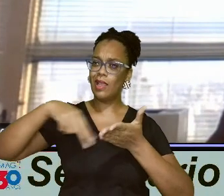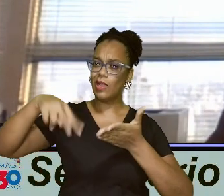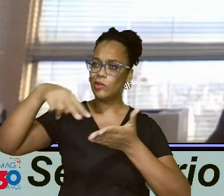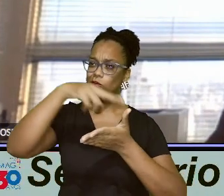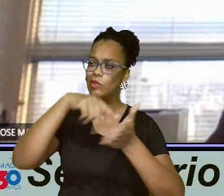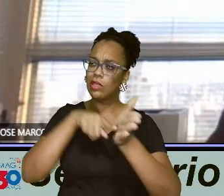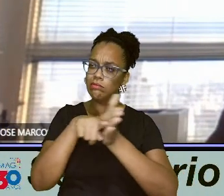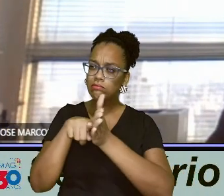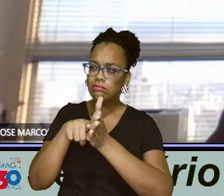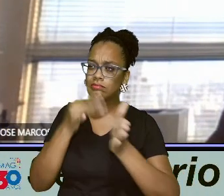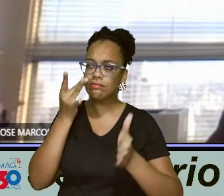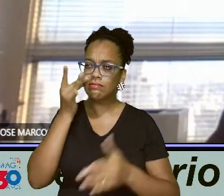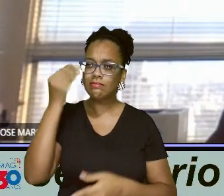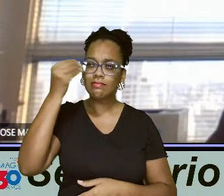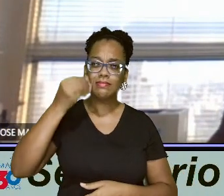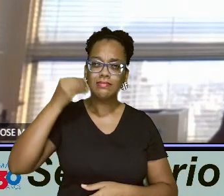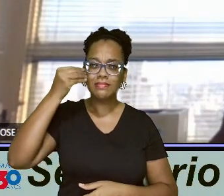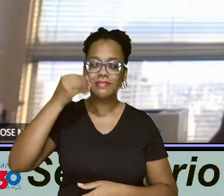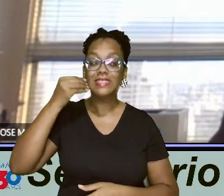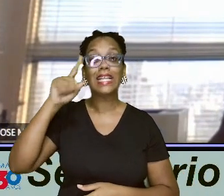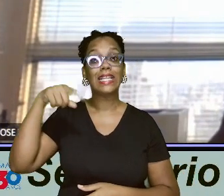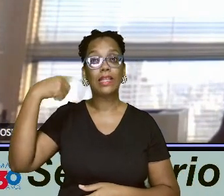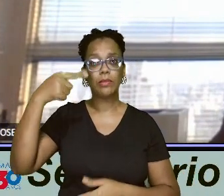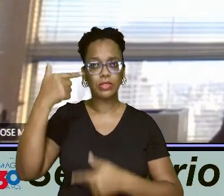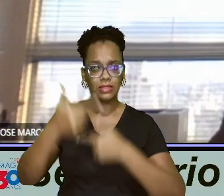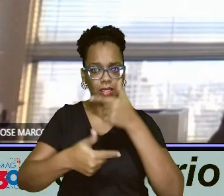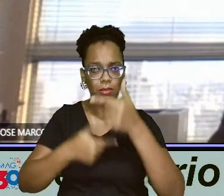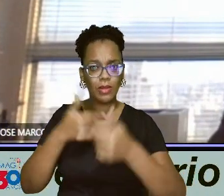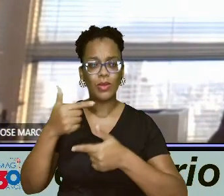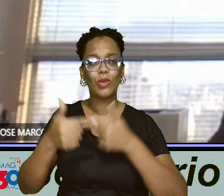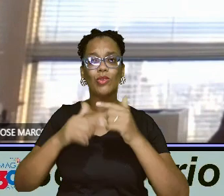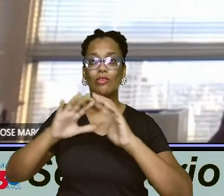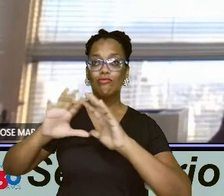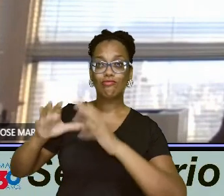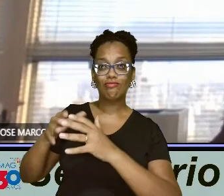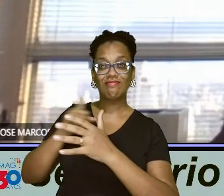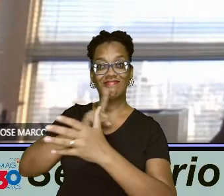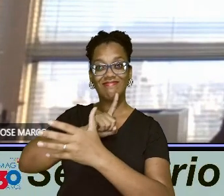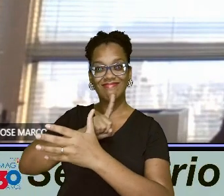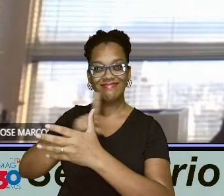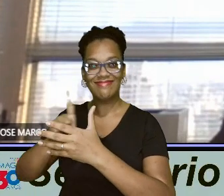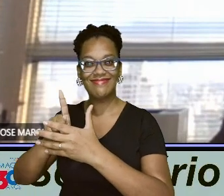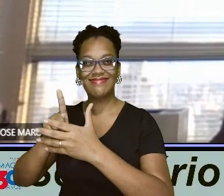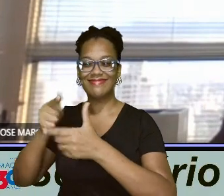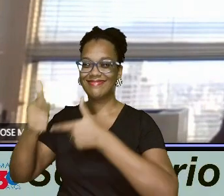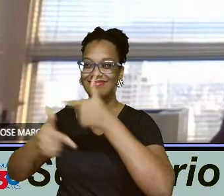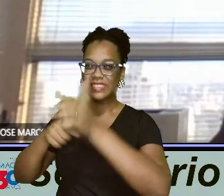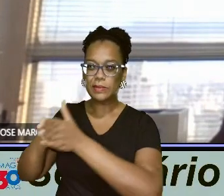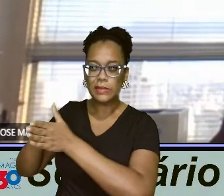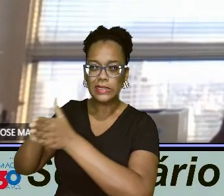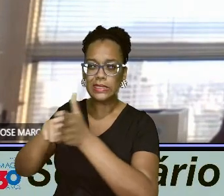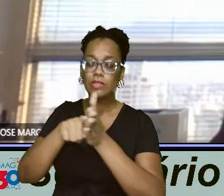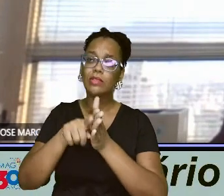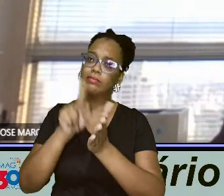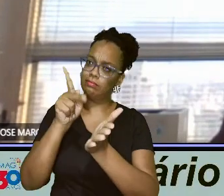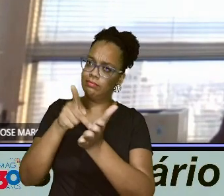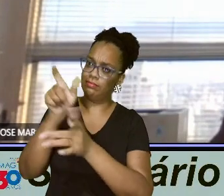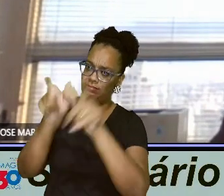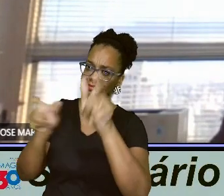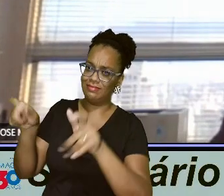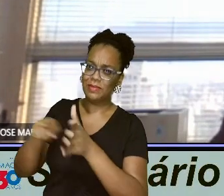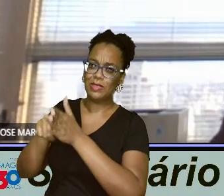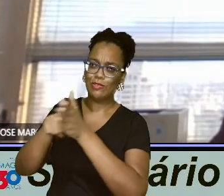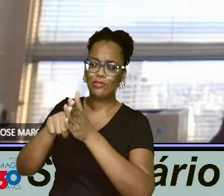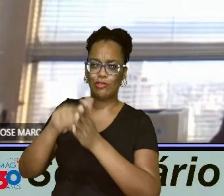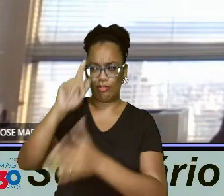Depois, trabalhou junto com esse grupo de juízes, pesquisadores. Na verdade, são pesquisadores que eles tiraram o chapéu, a toga